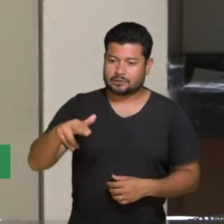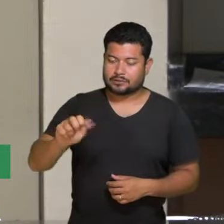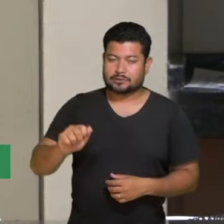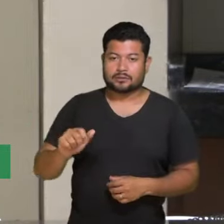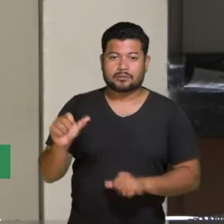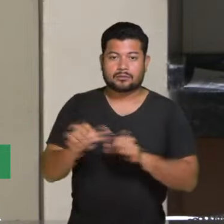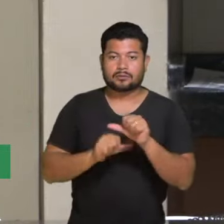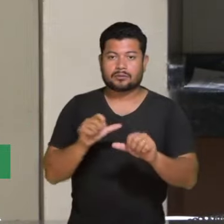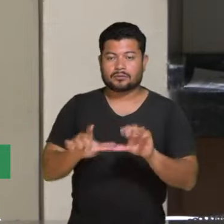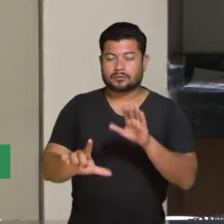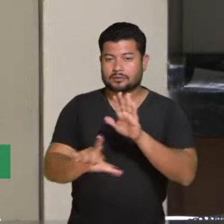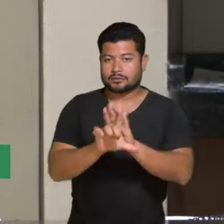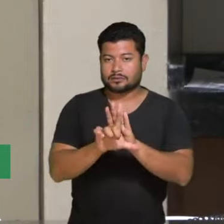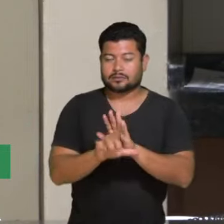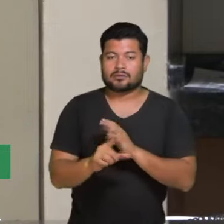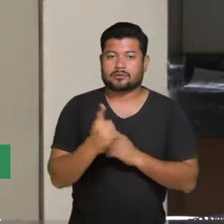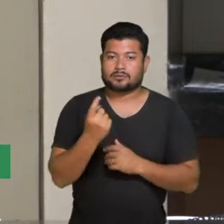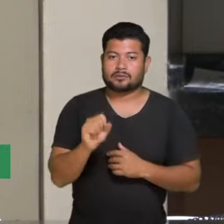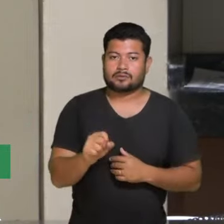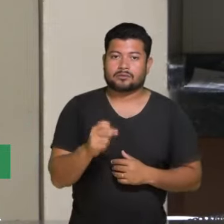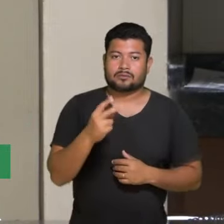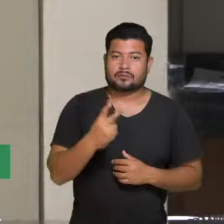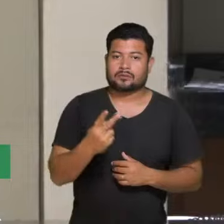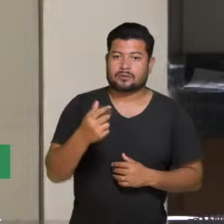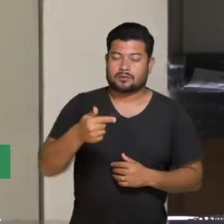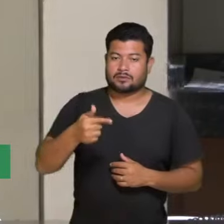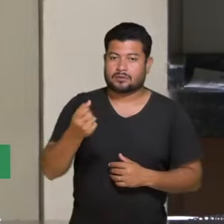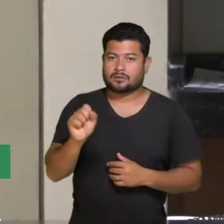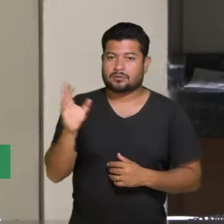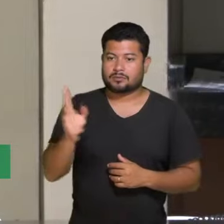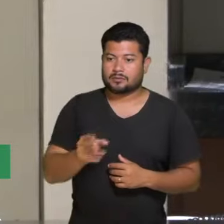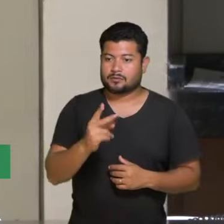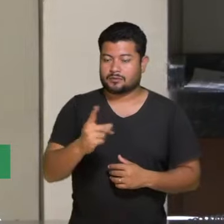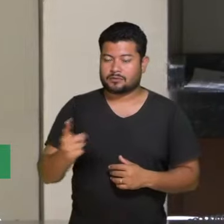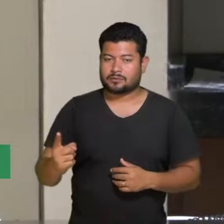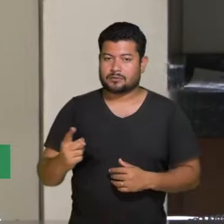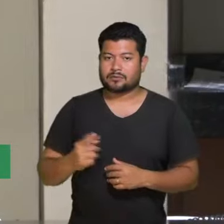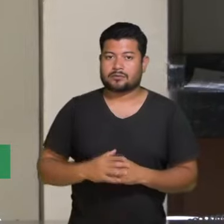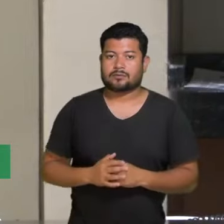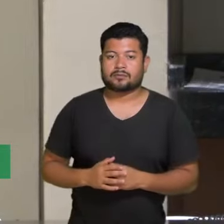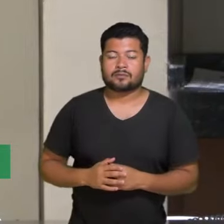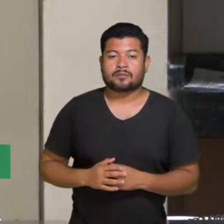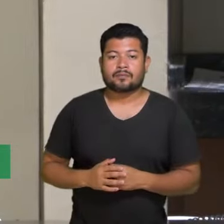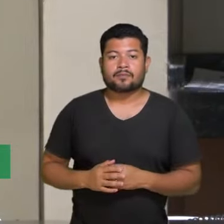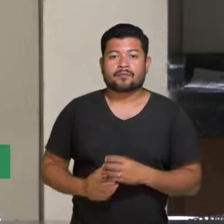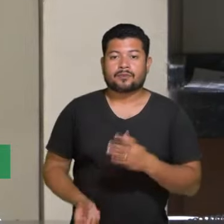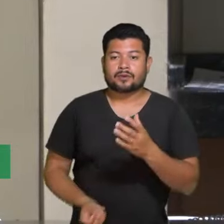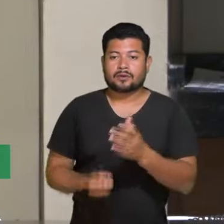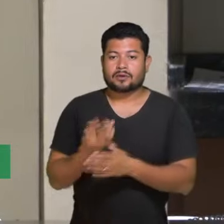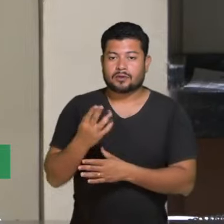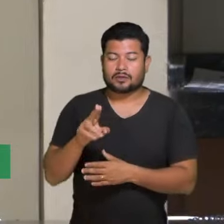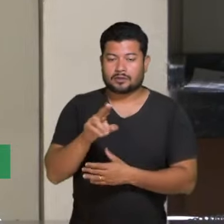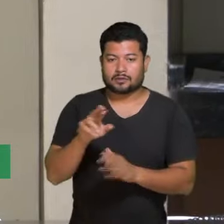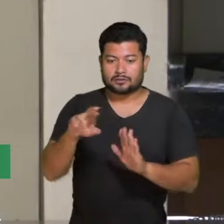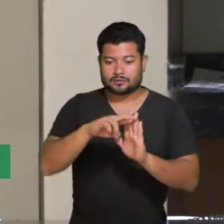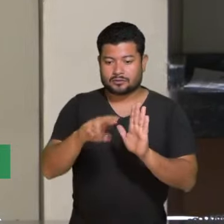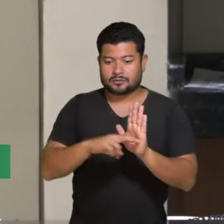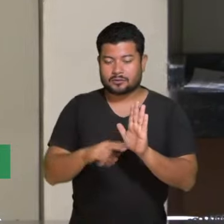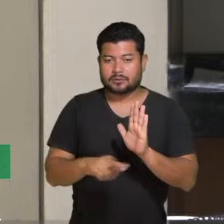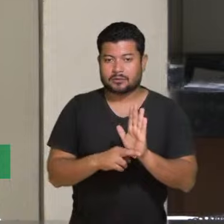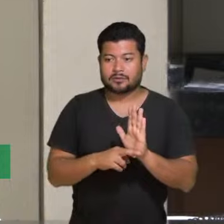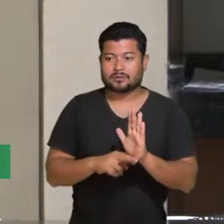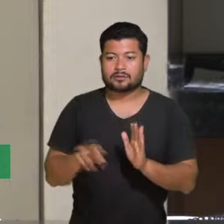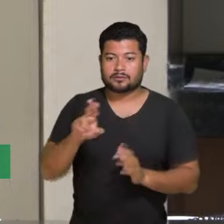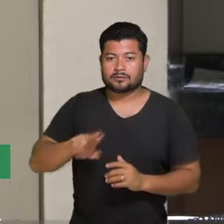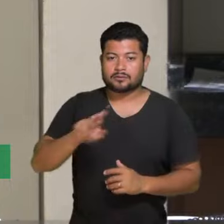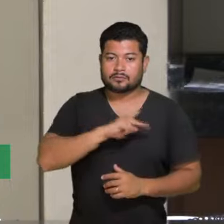da Lei 18.278 de 2021, que consolida os atos normativos que concedem o título de utilidade pública estadual no âmbito do Estado de Santa Catarina, para